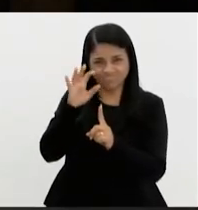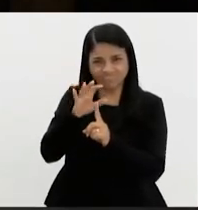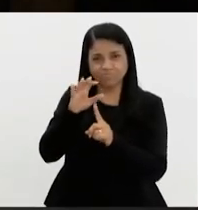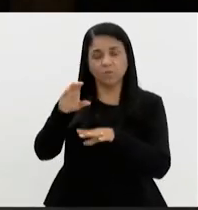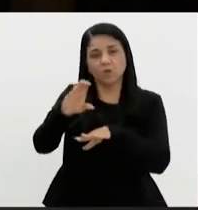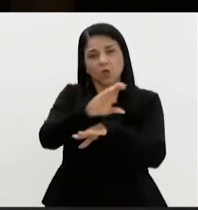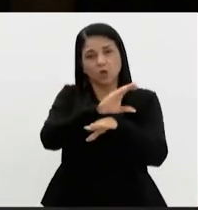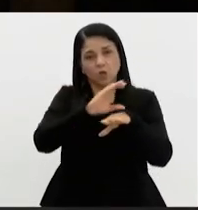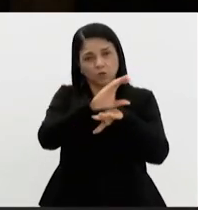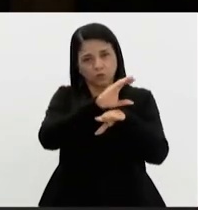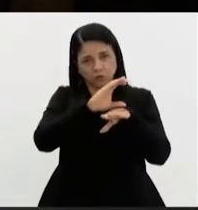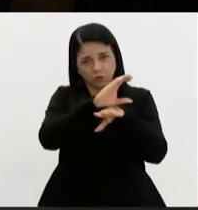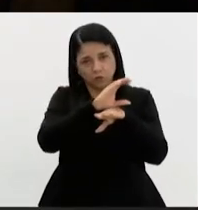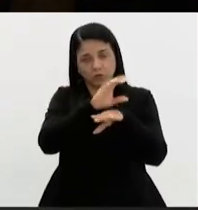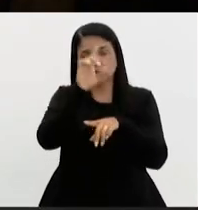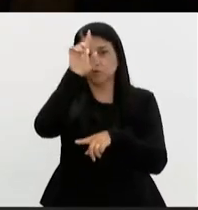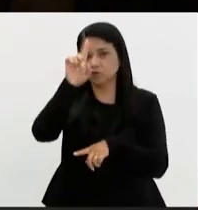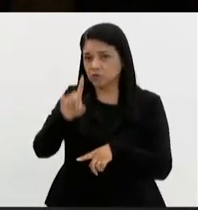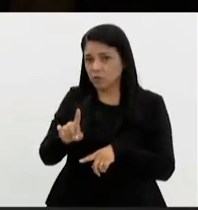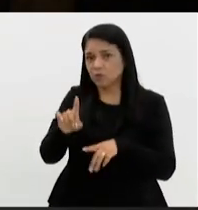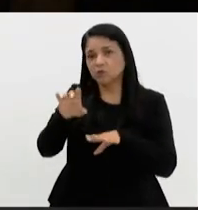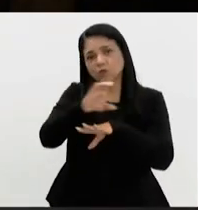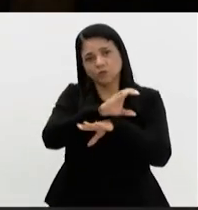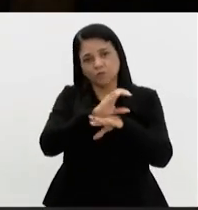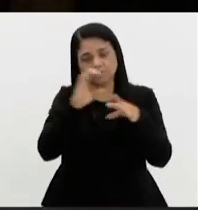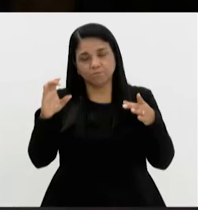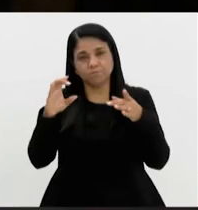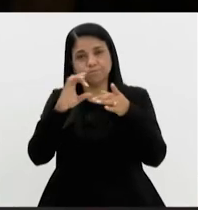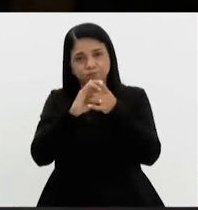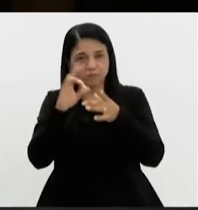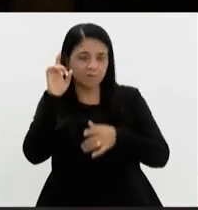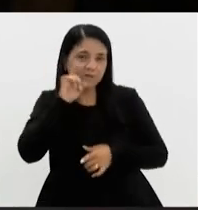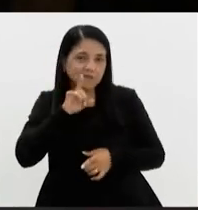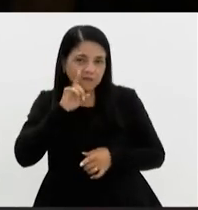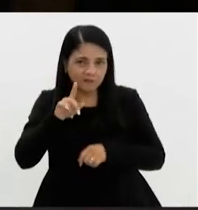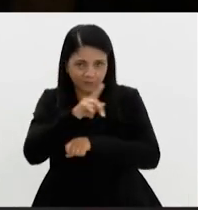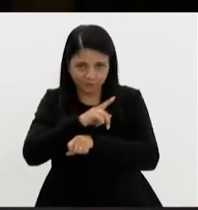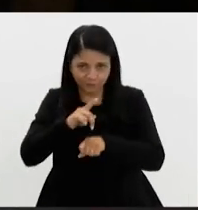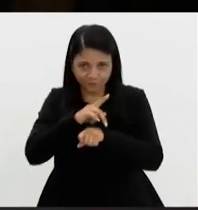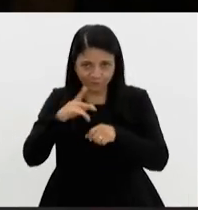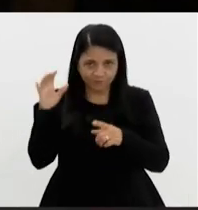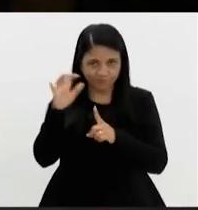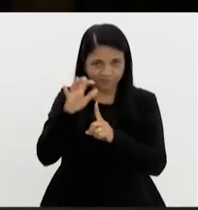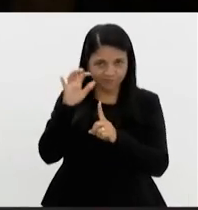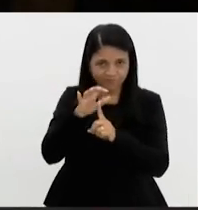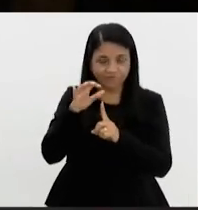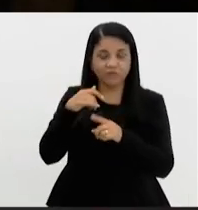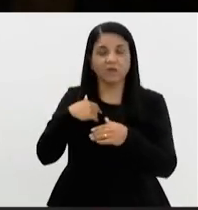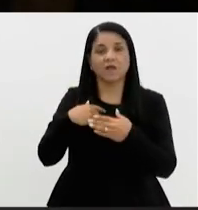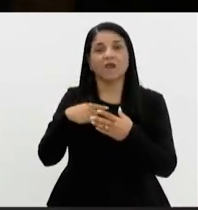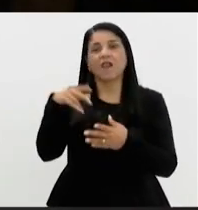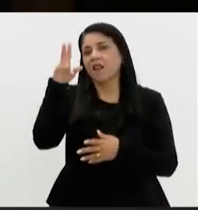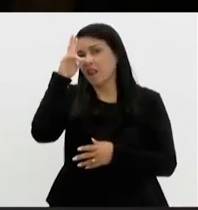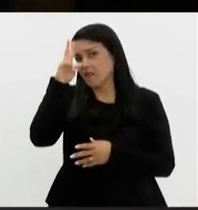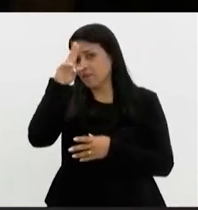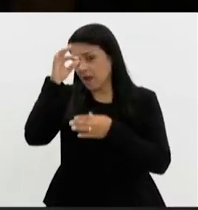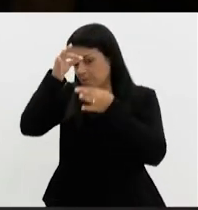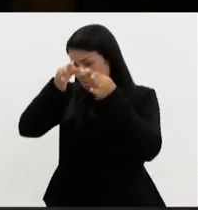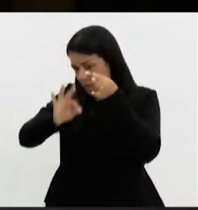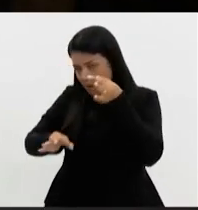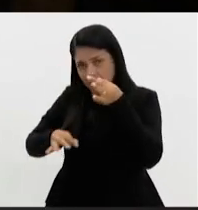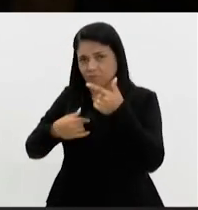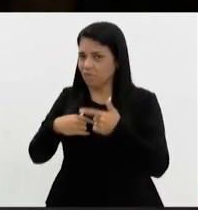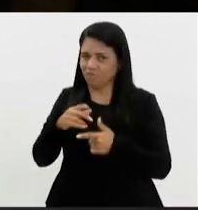constituição e pelo Direito Constitucional norte-americano basta Lem não vou me estender Por demais basta